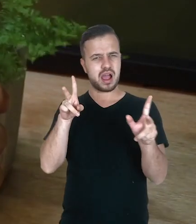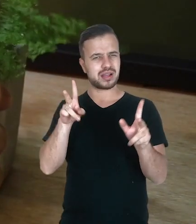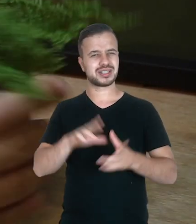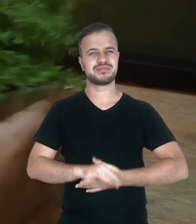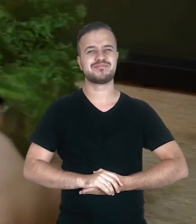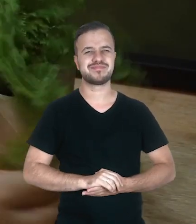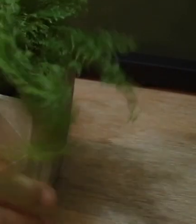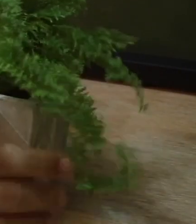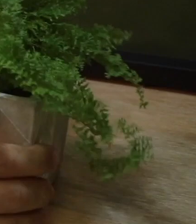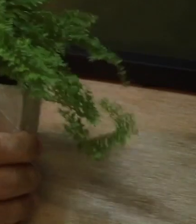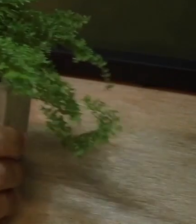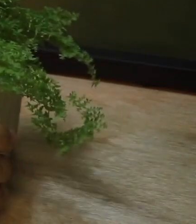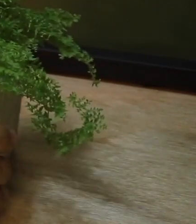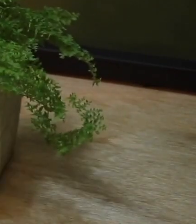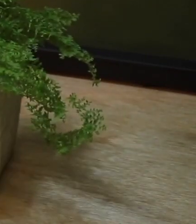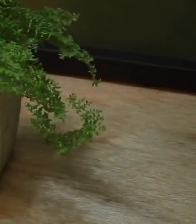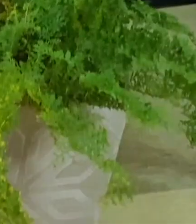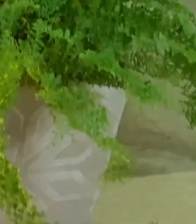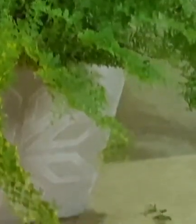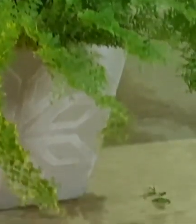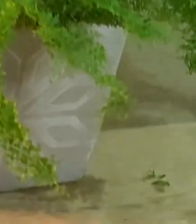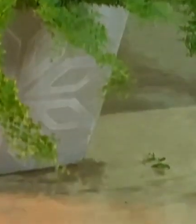diferente.